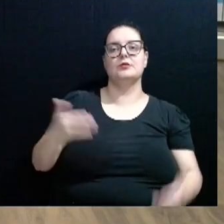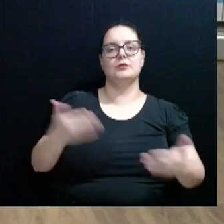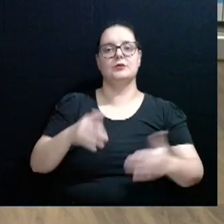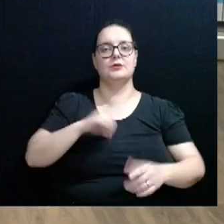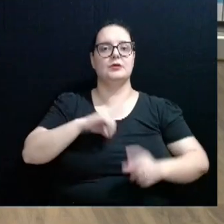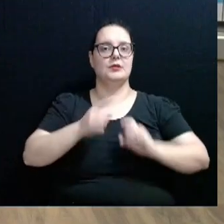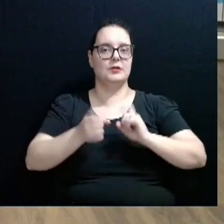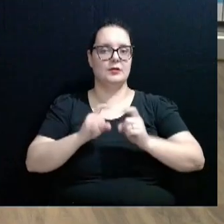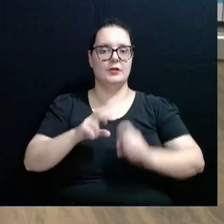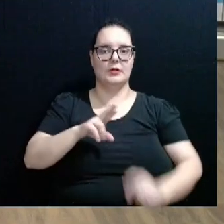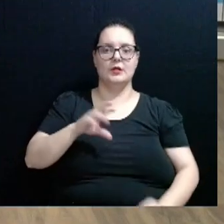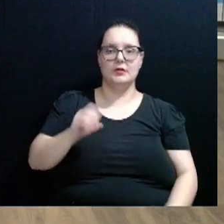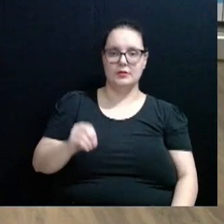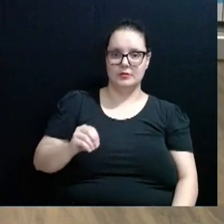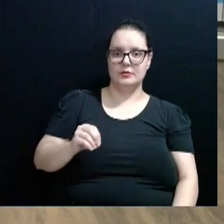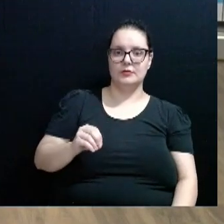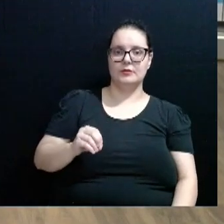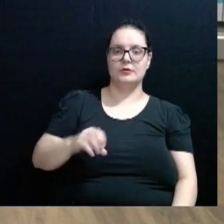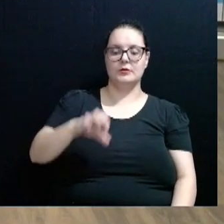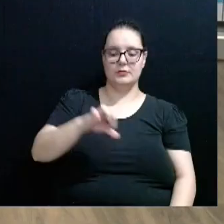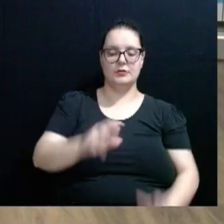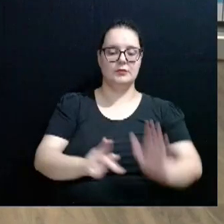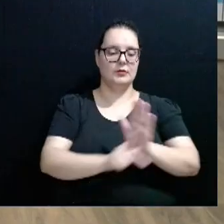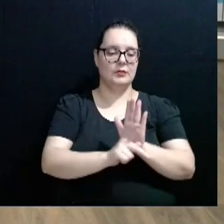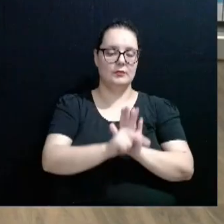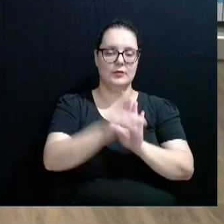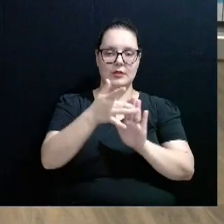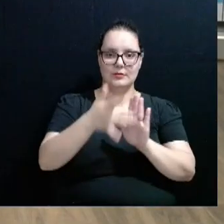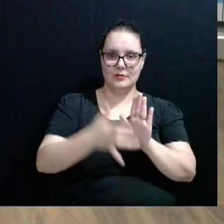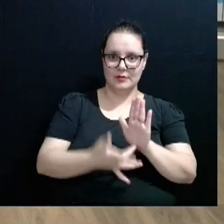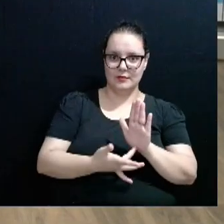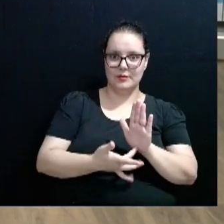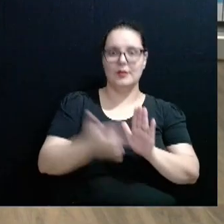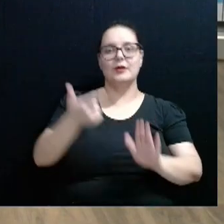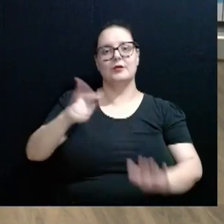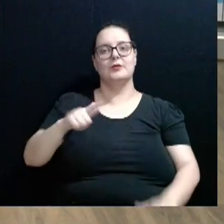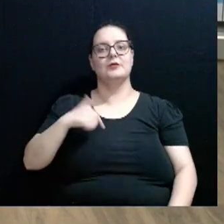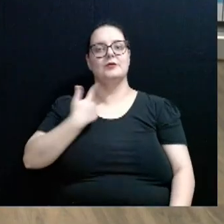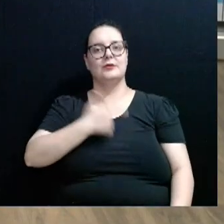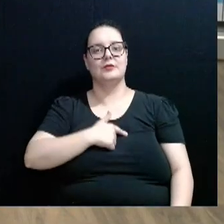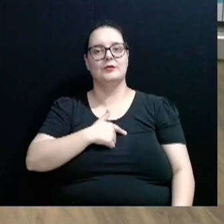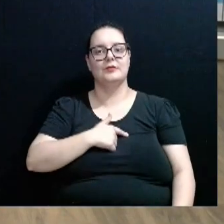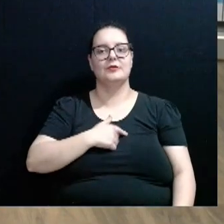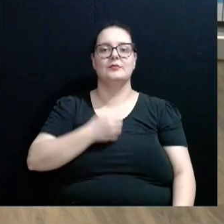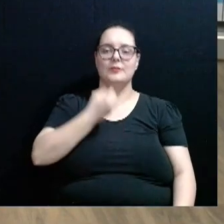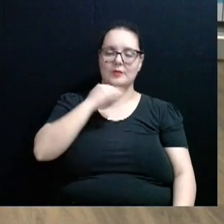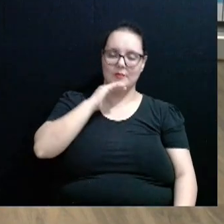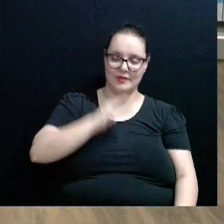ordinária com 9 projetos na pauta. Continue com a gente e uma boa tarde.